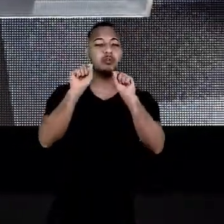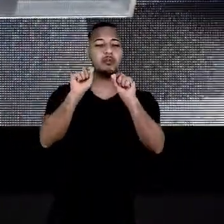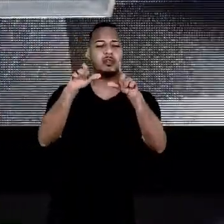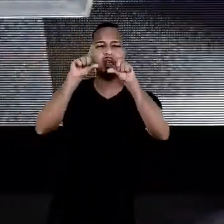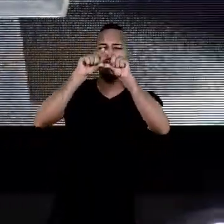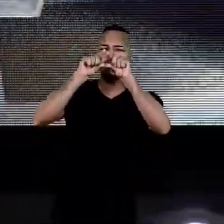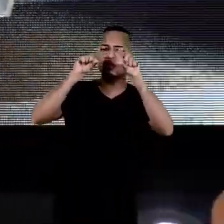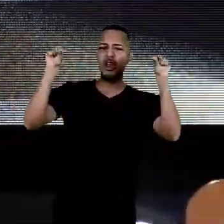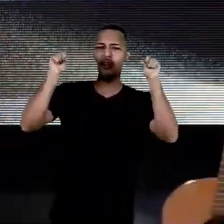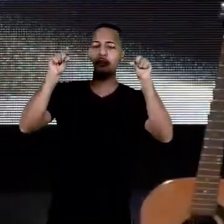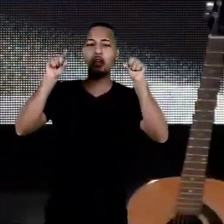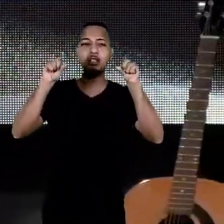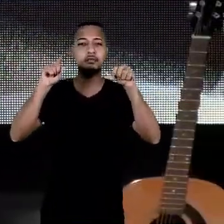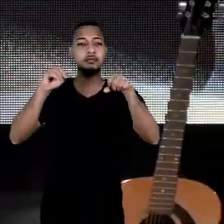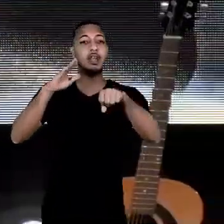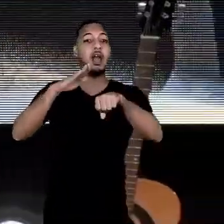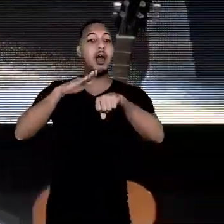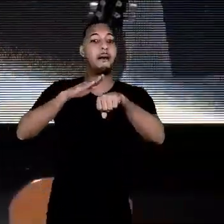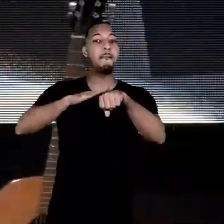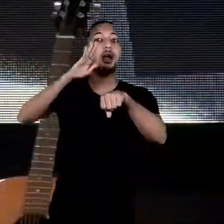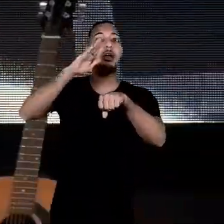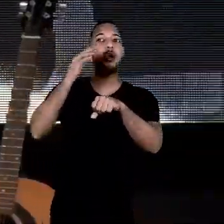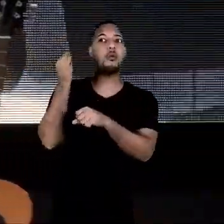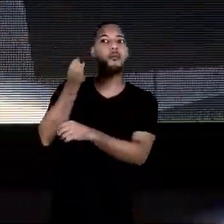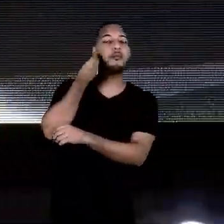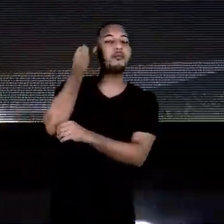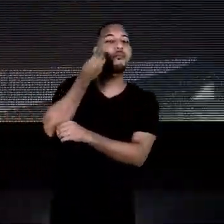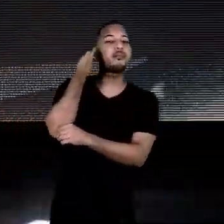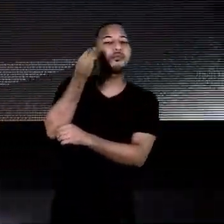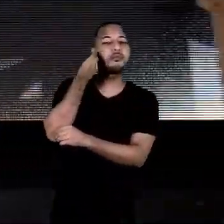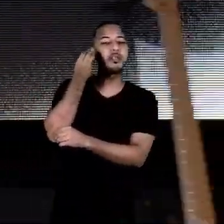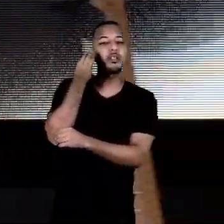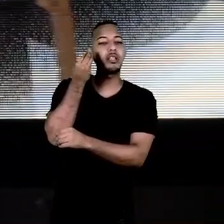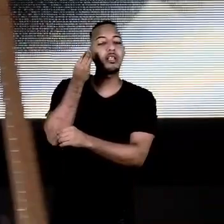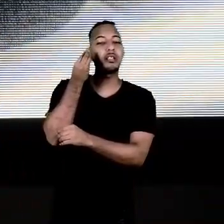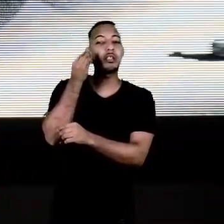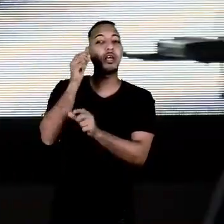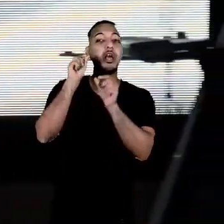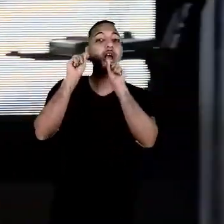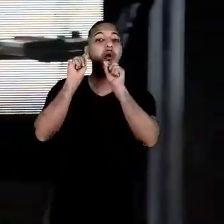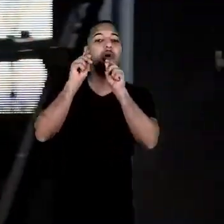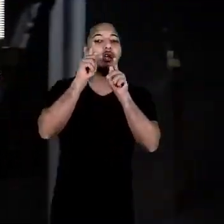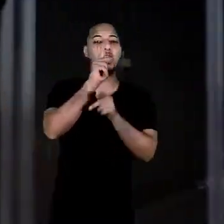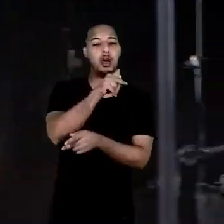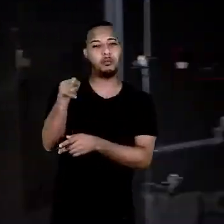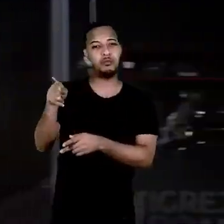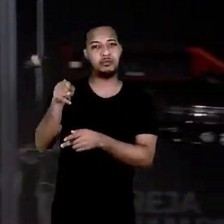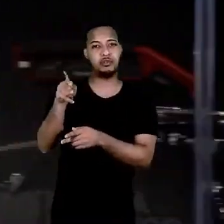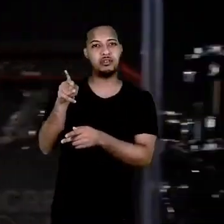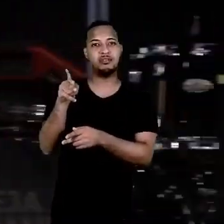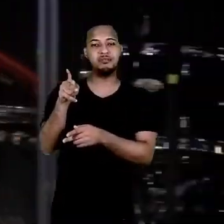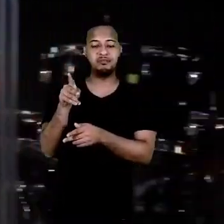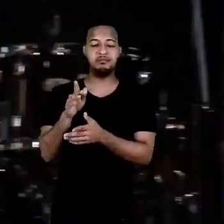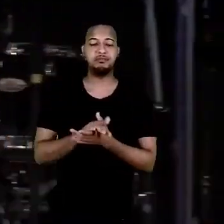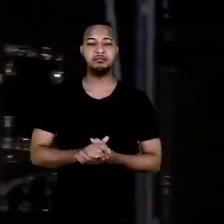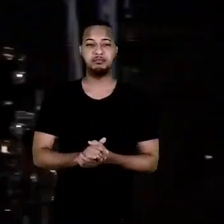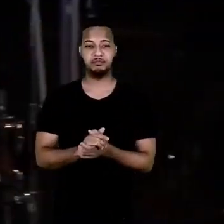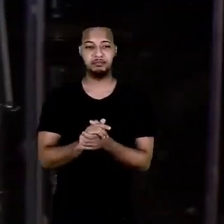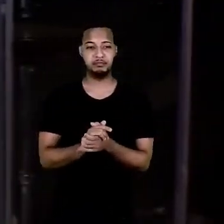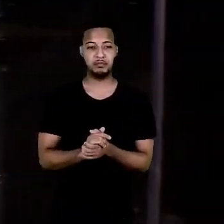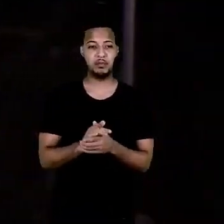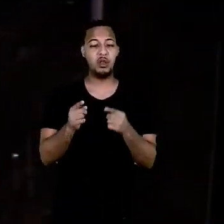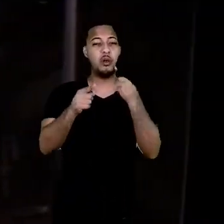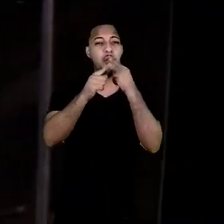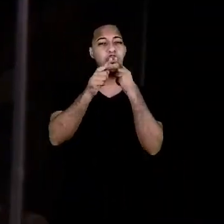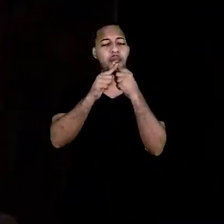que a maior experiência é o professor. Porque o professor, na verdade, a